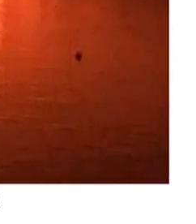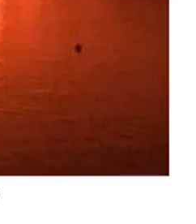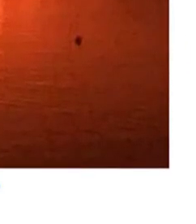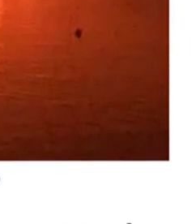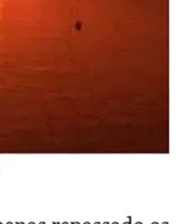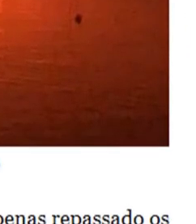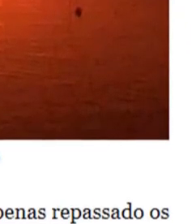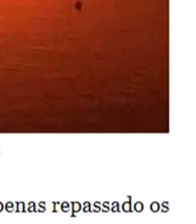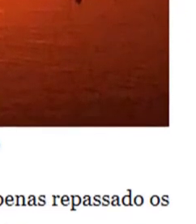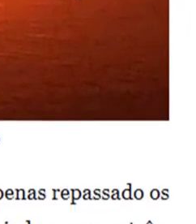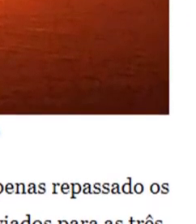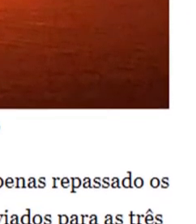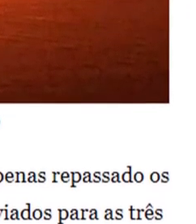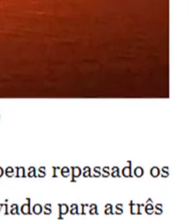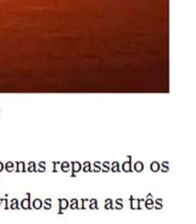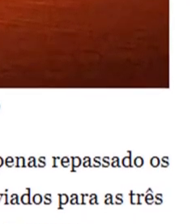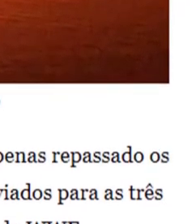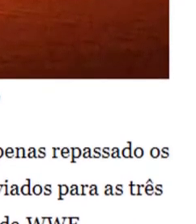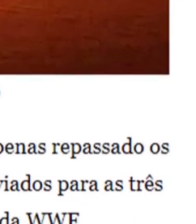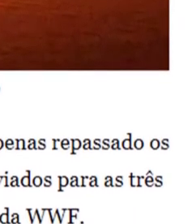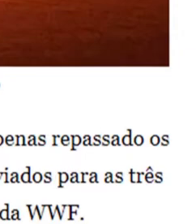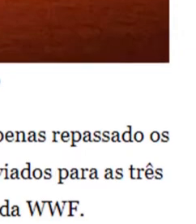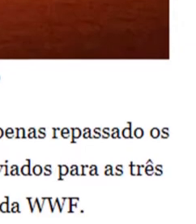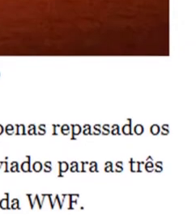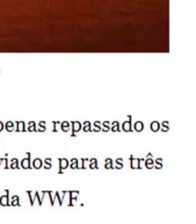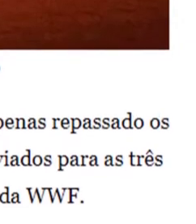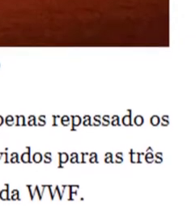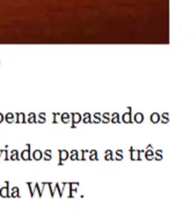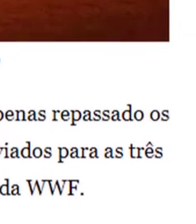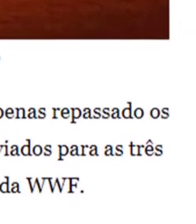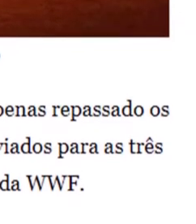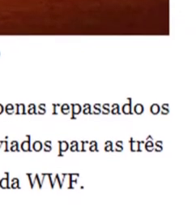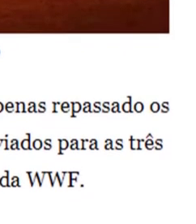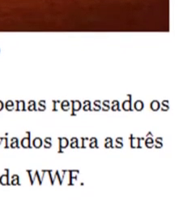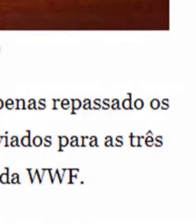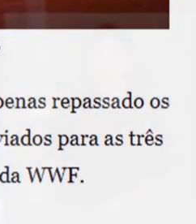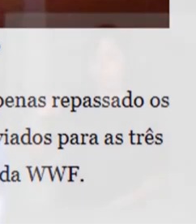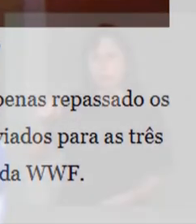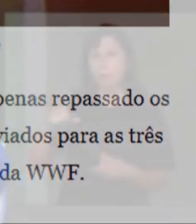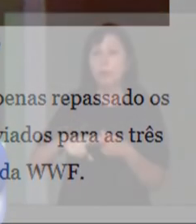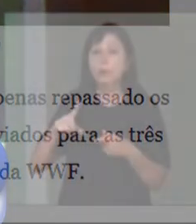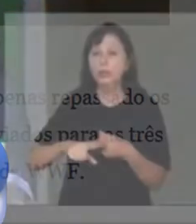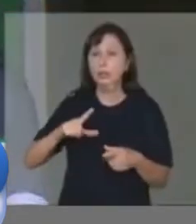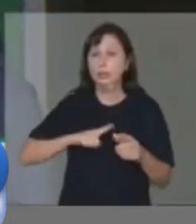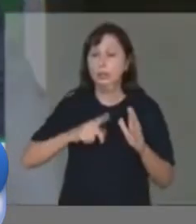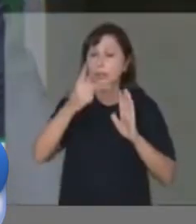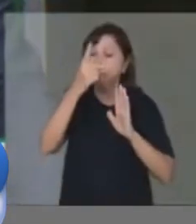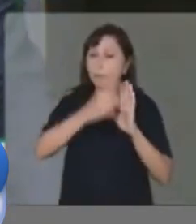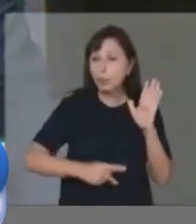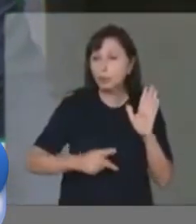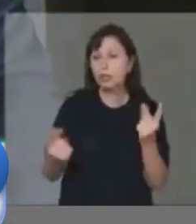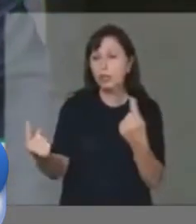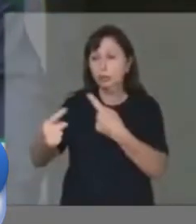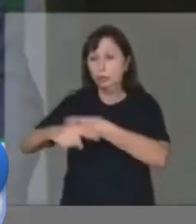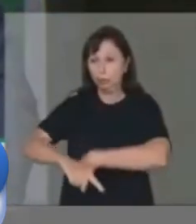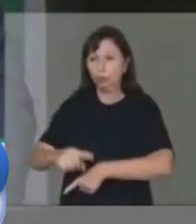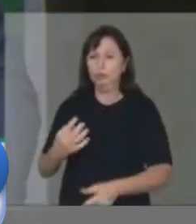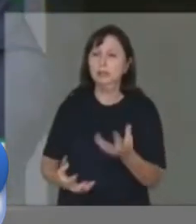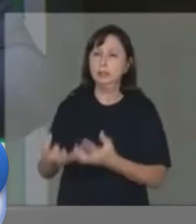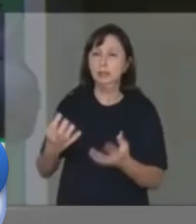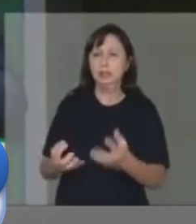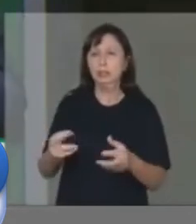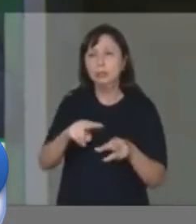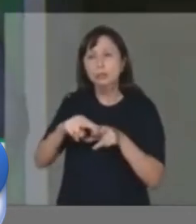do Chão e Projeto Saúde e Alegria em Ação contra Incêndios. Mais uma vez, nós percebemos que a oposição e a